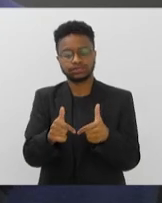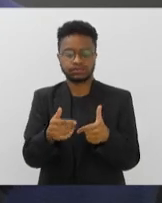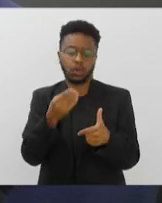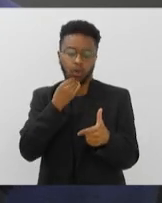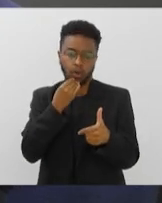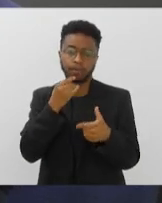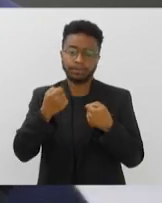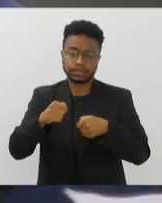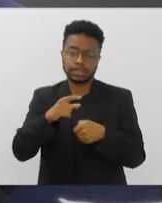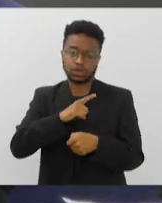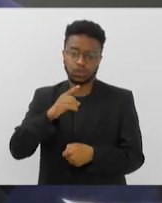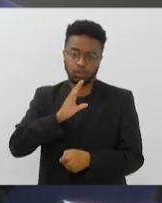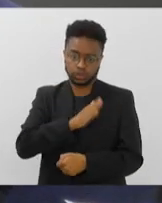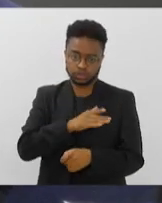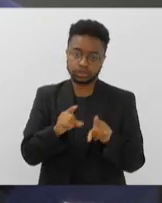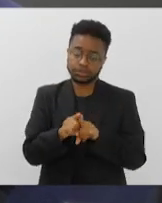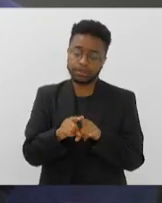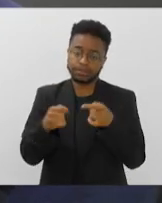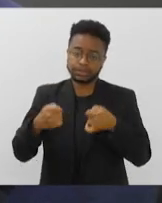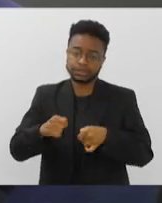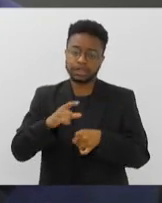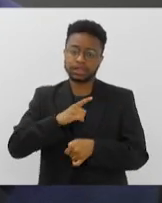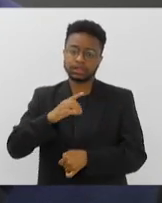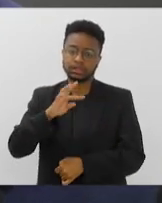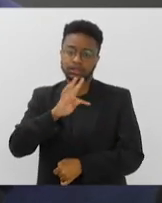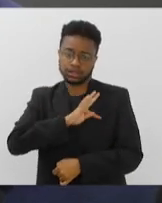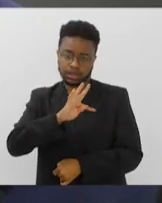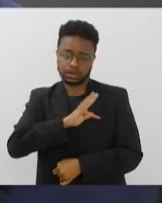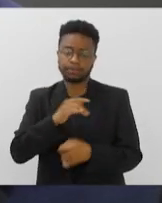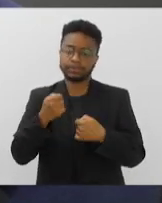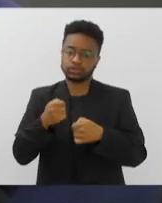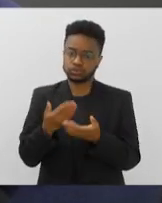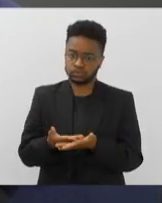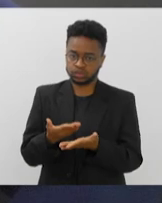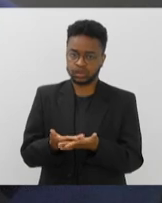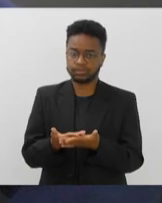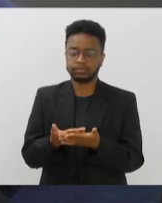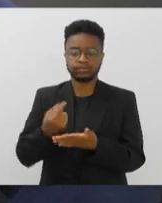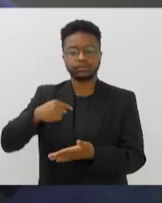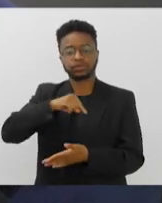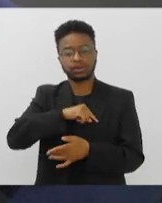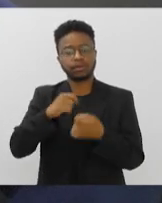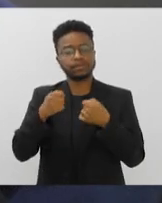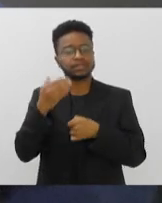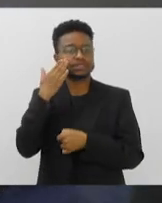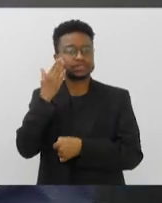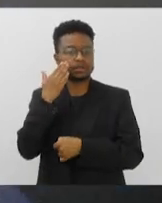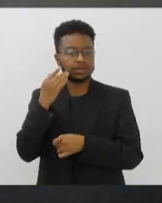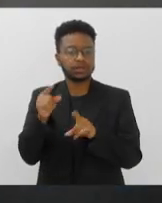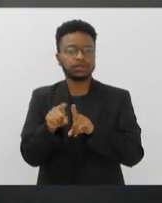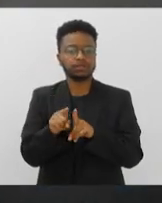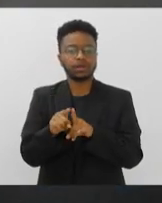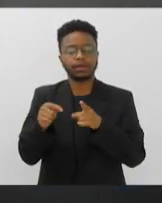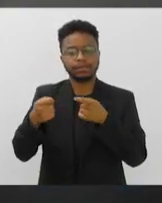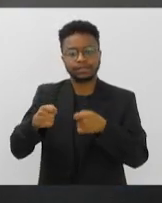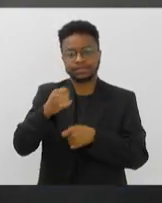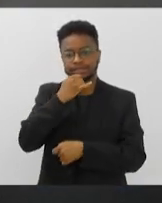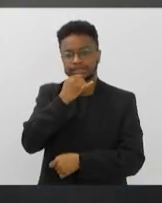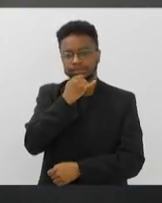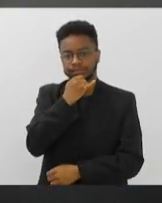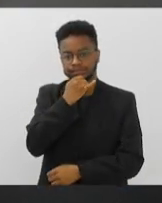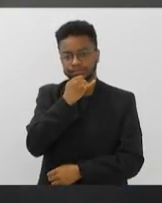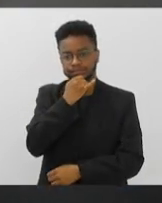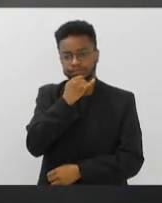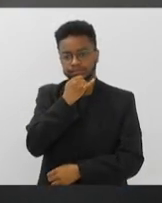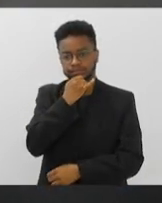que tem que ter coração mas tem que ter técnica tem que estudar a gente precisa saber disso e a gente precisa por exemplo